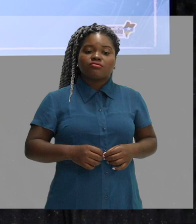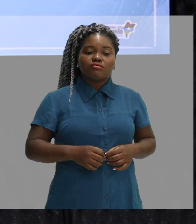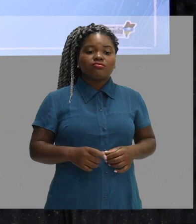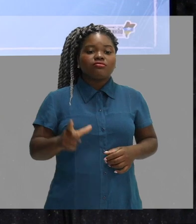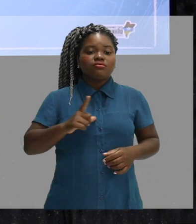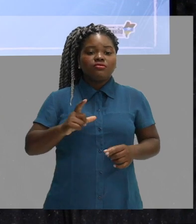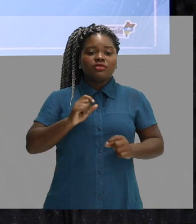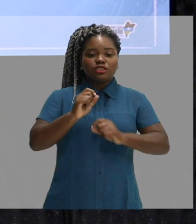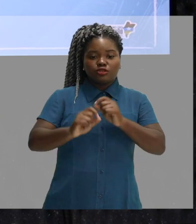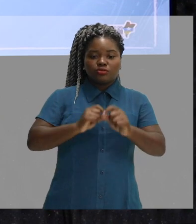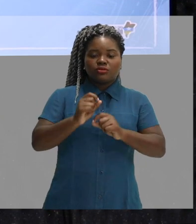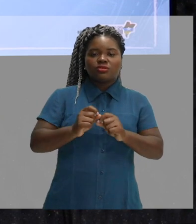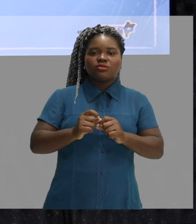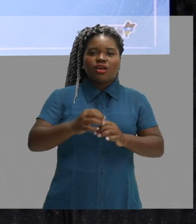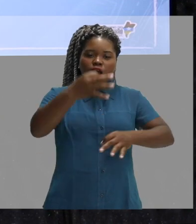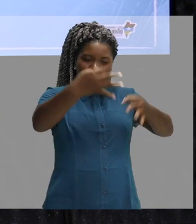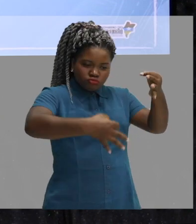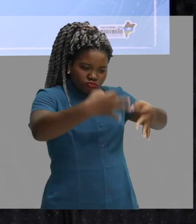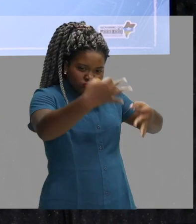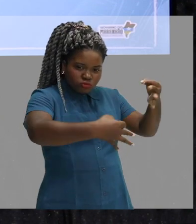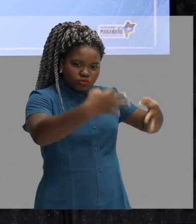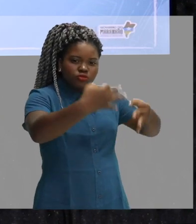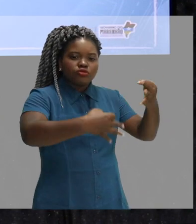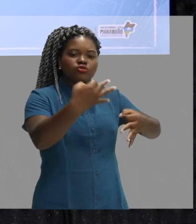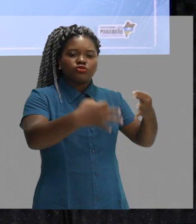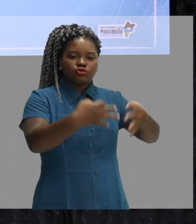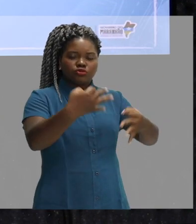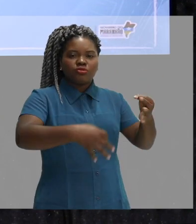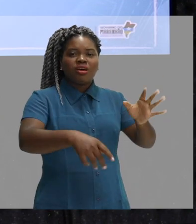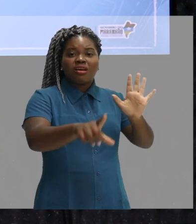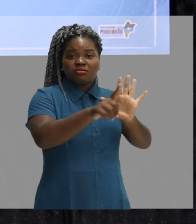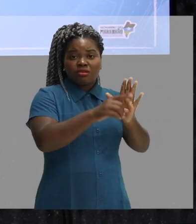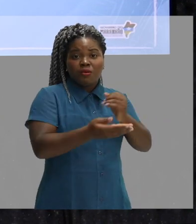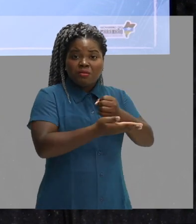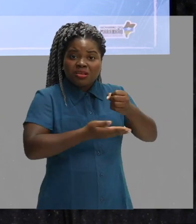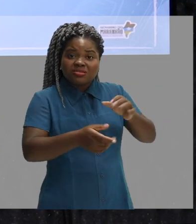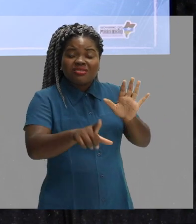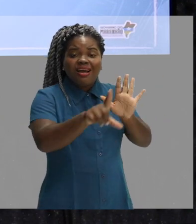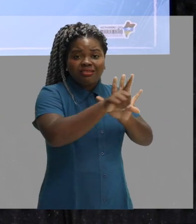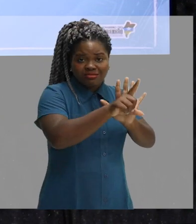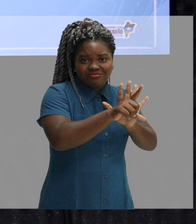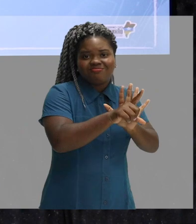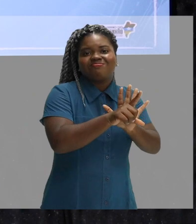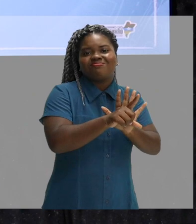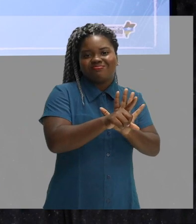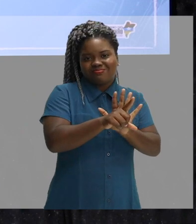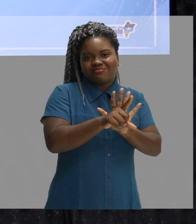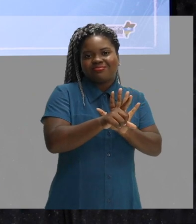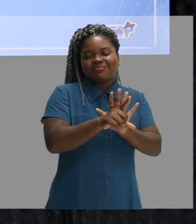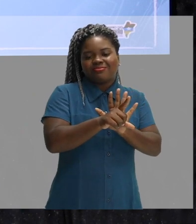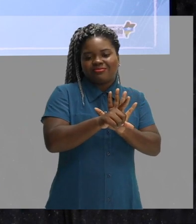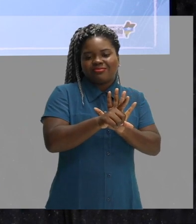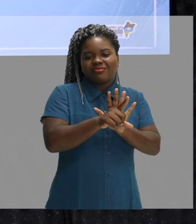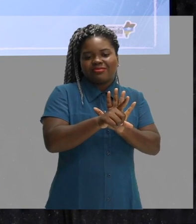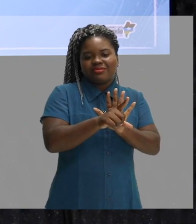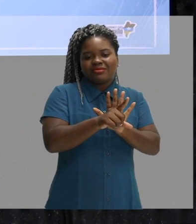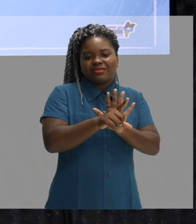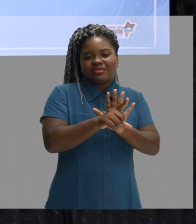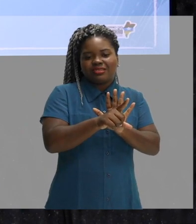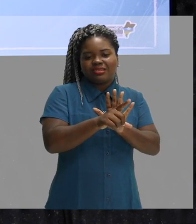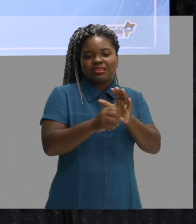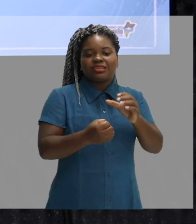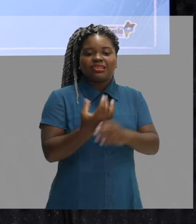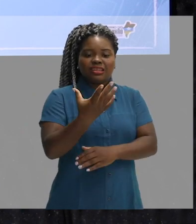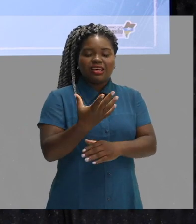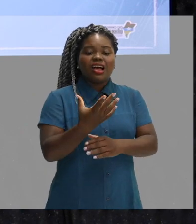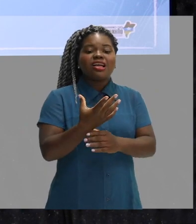tem a prerrogativa de julgar os atos com base nas leis criadas pelo legislativo, certo? E que